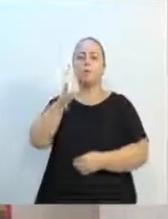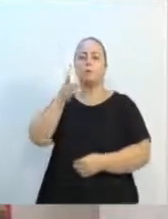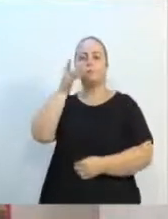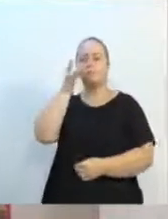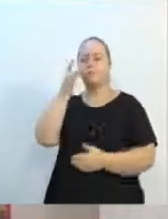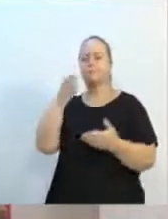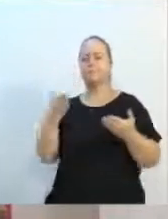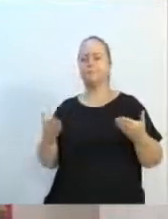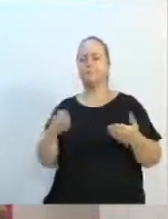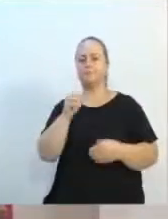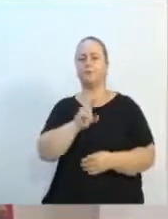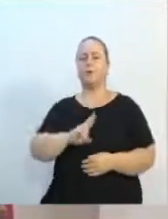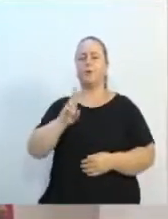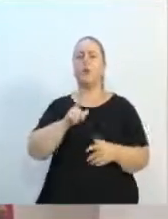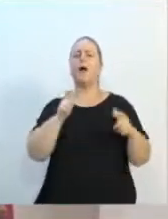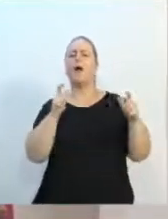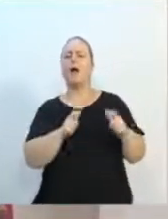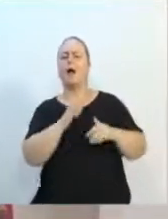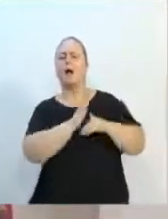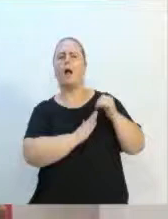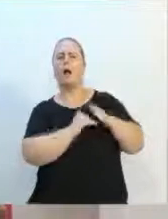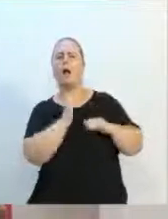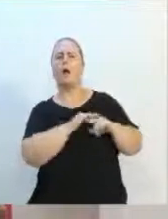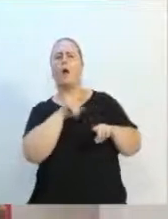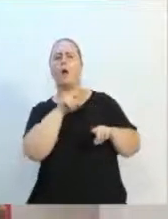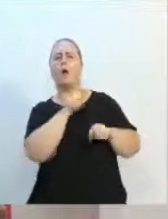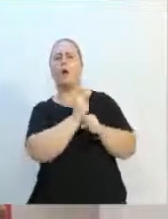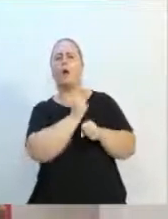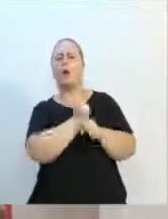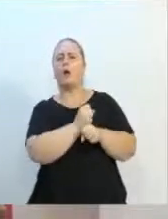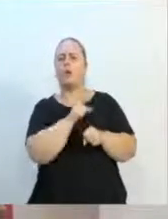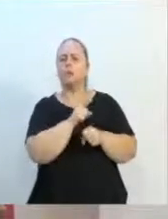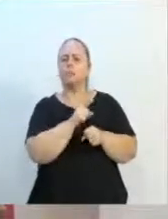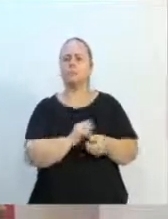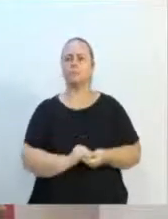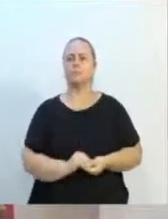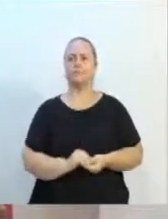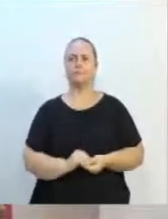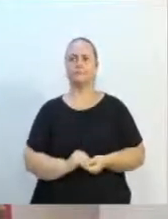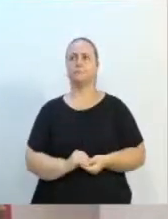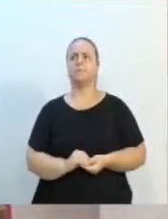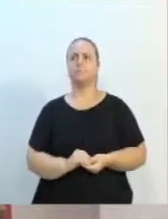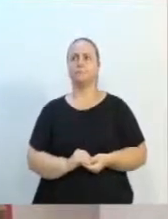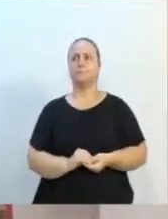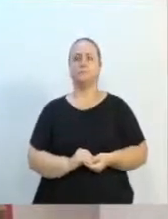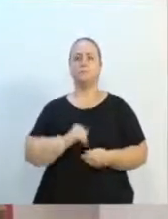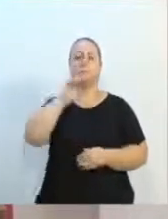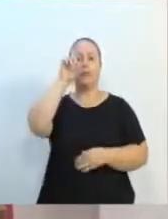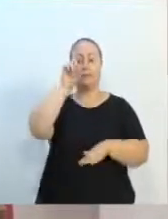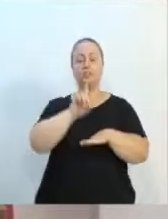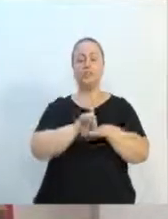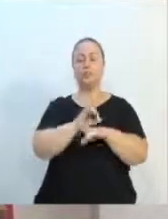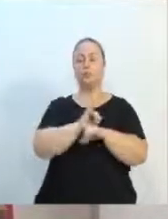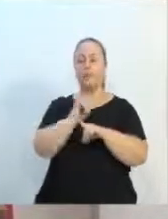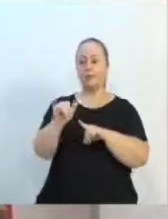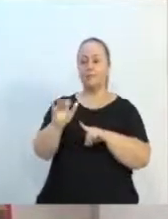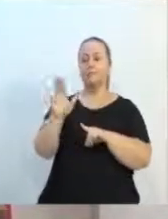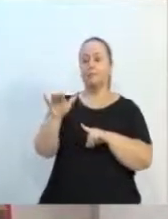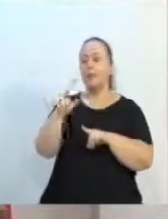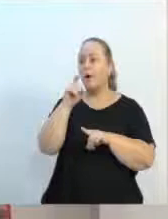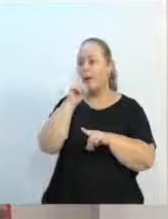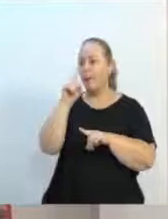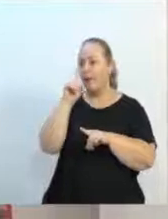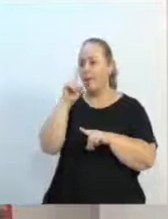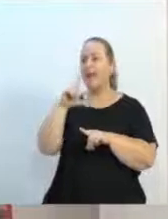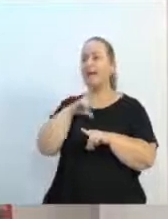mesmo onde seriam feitas essas obras. O próprio diretor fala para os pais que vai ser feito um muro de contenção, mas